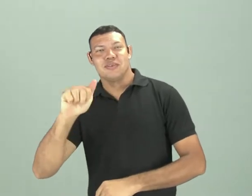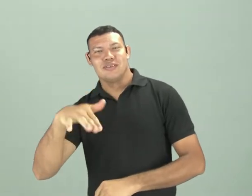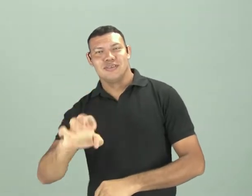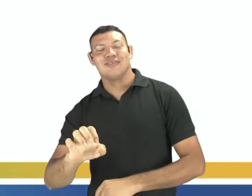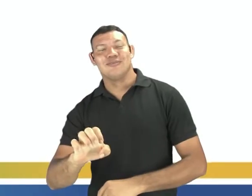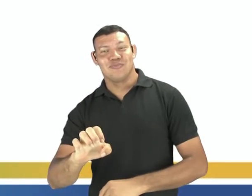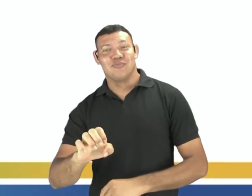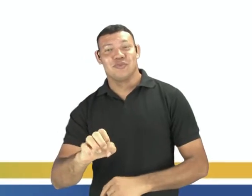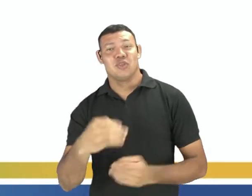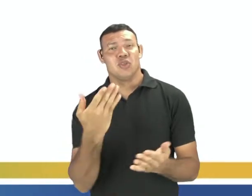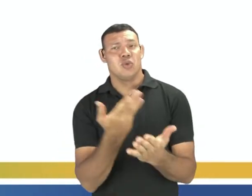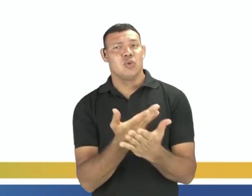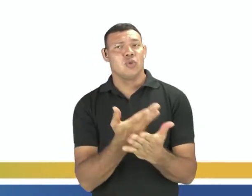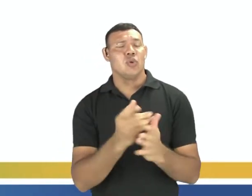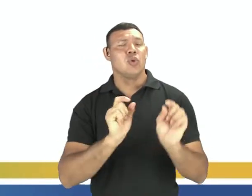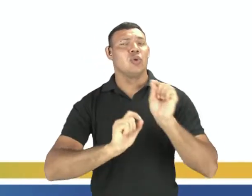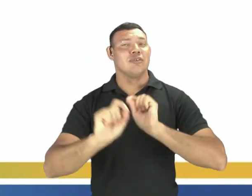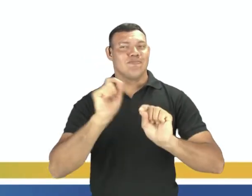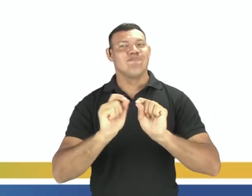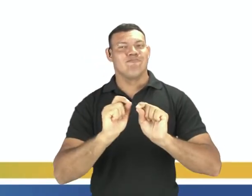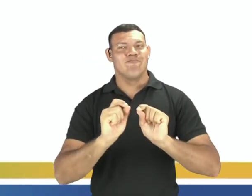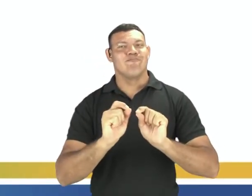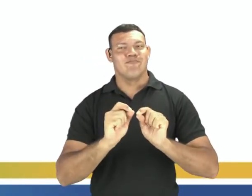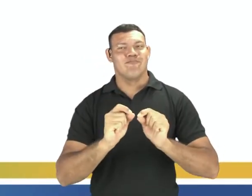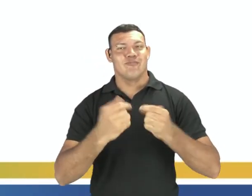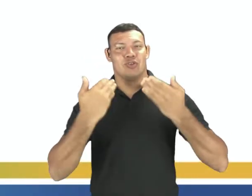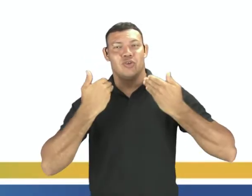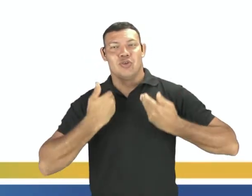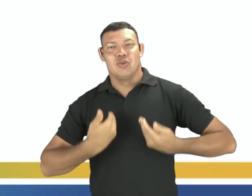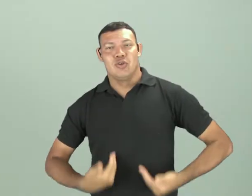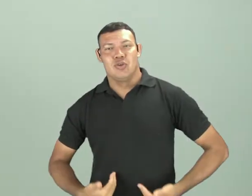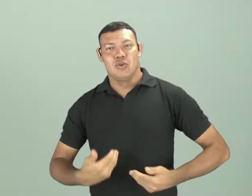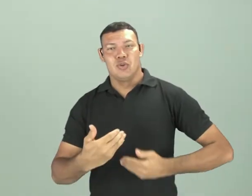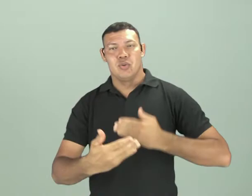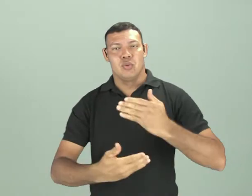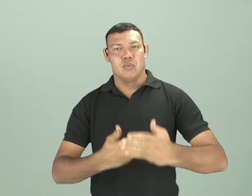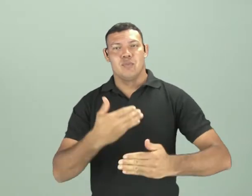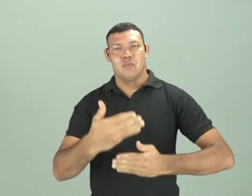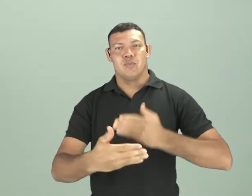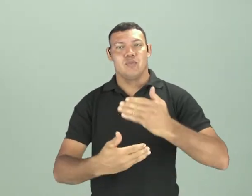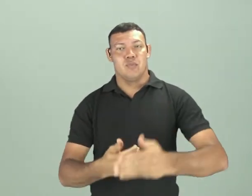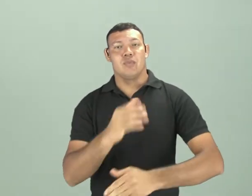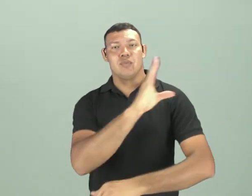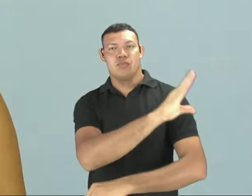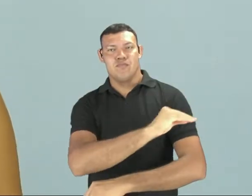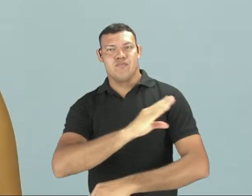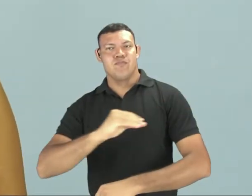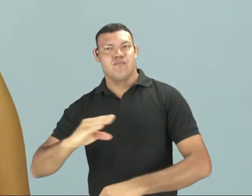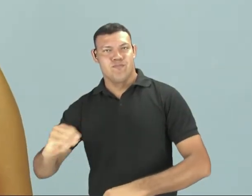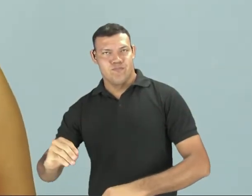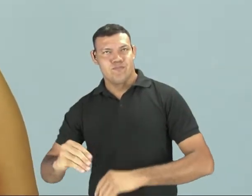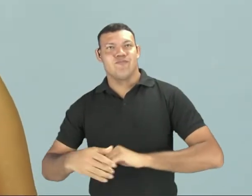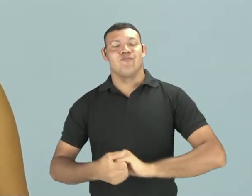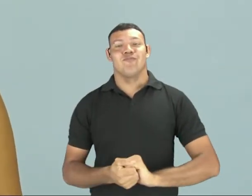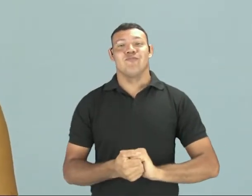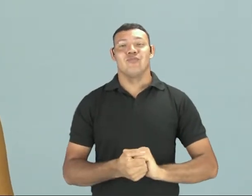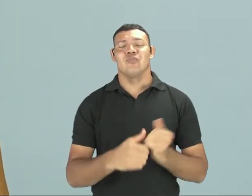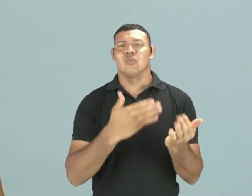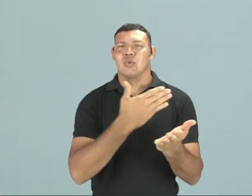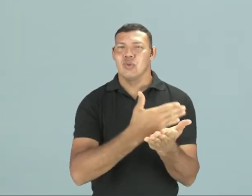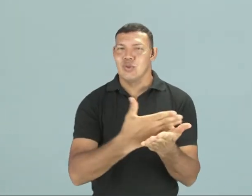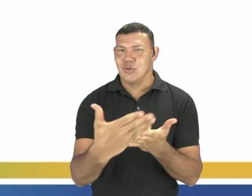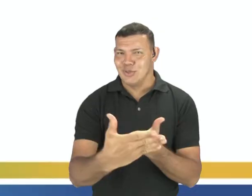componente curricular de Biologia, puberdade e adolescência. Então, vamos à introdução